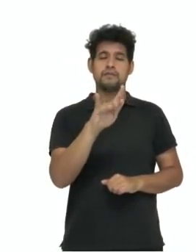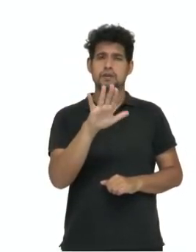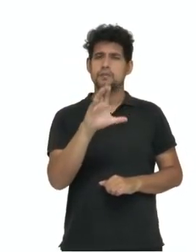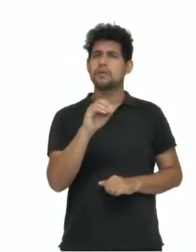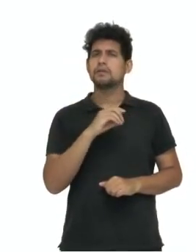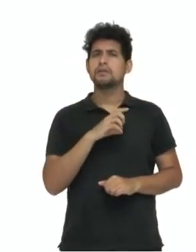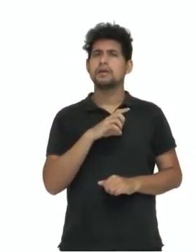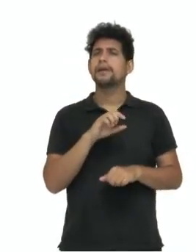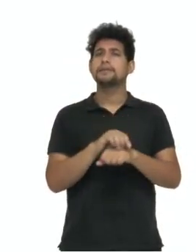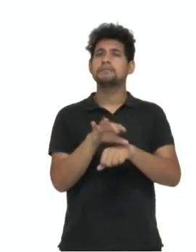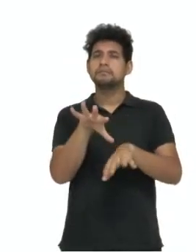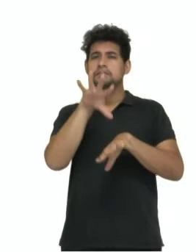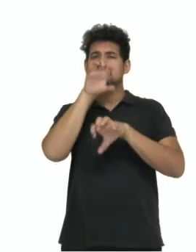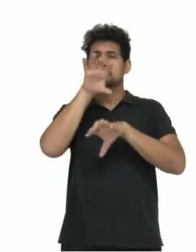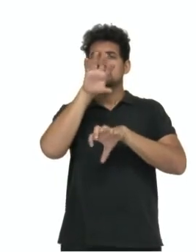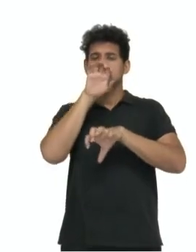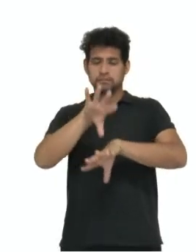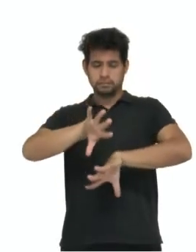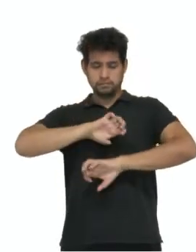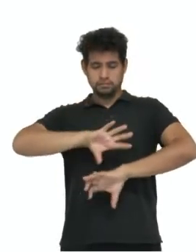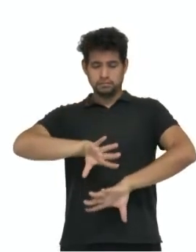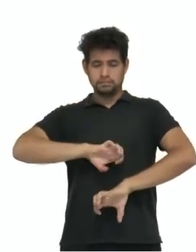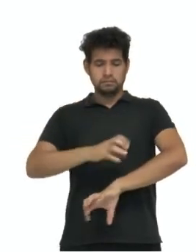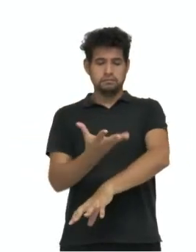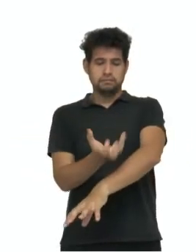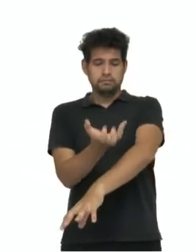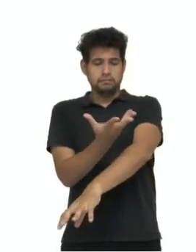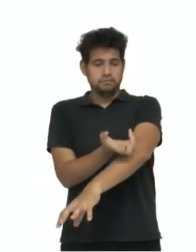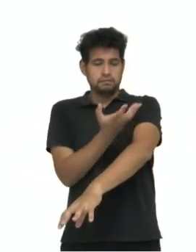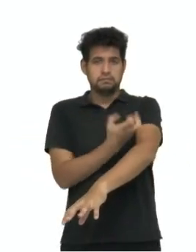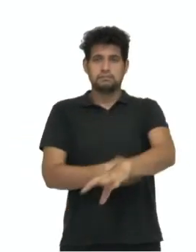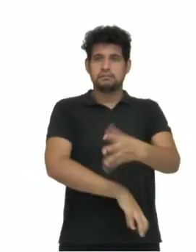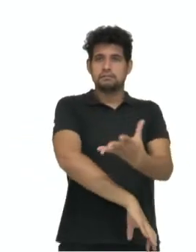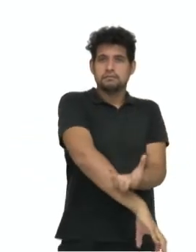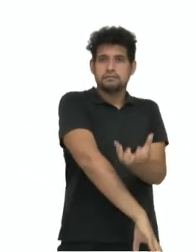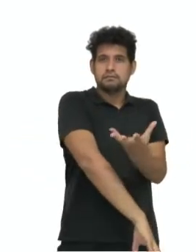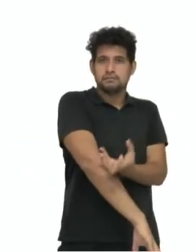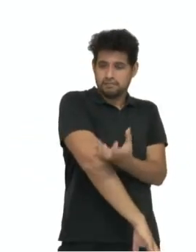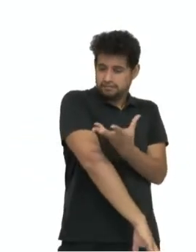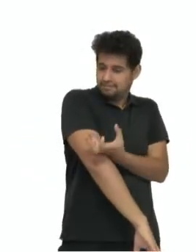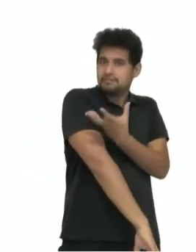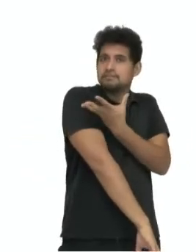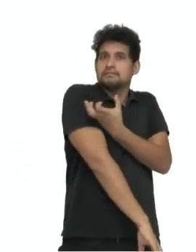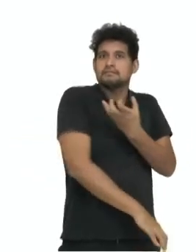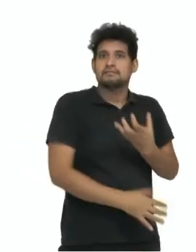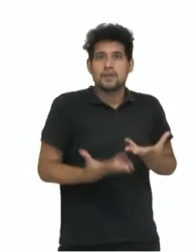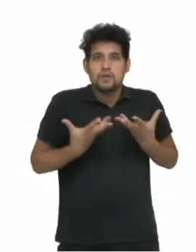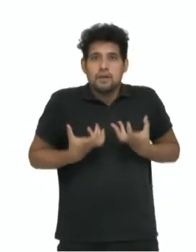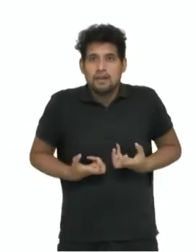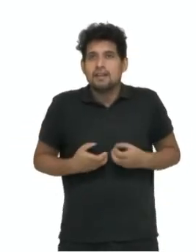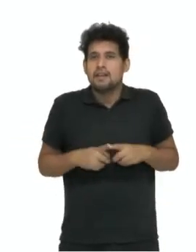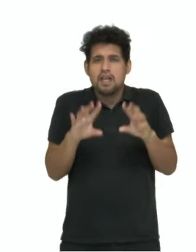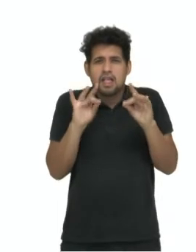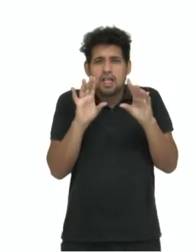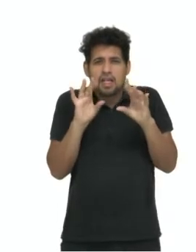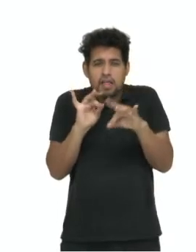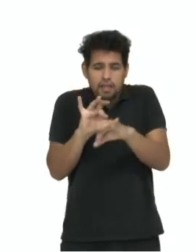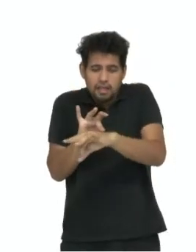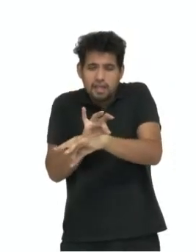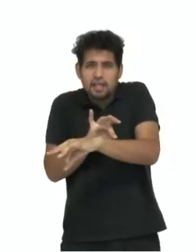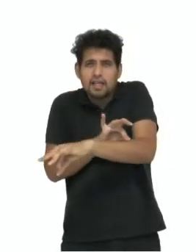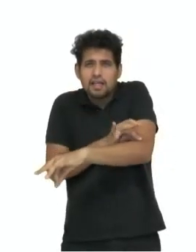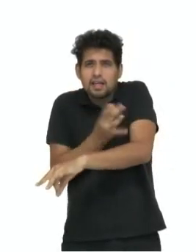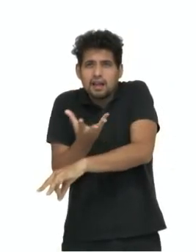respiração cutânea. Isso quer dizer que eles respiram pela pele. Essa pele é vascularizada, é fininha, né? Então